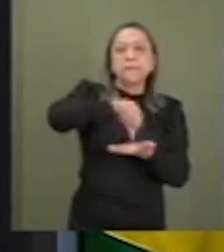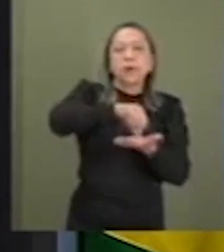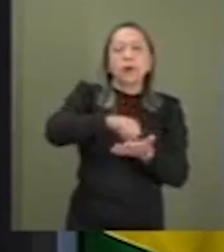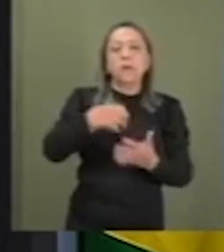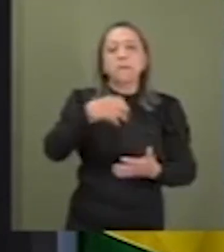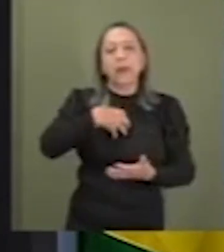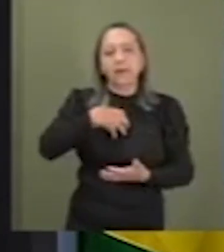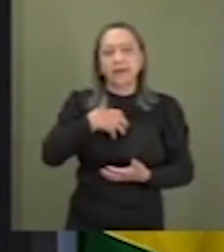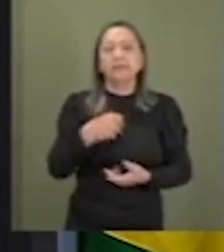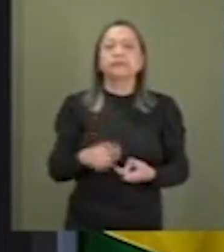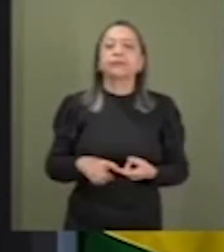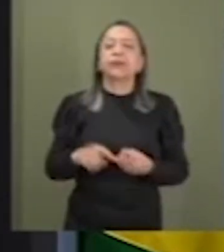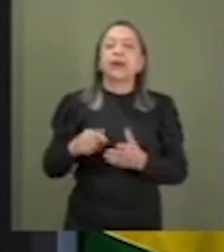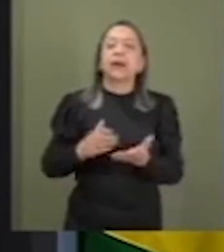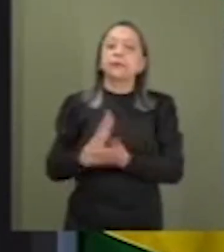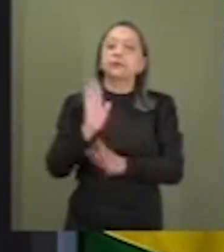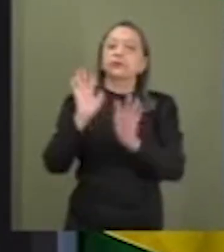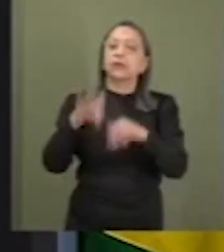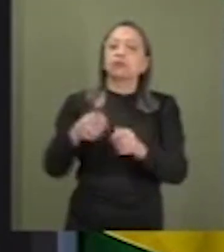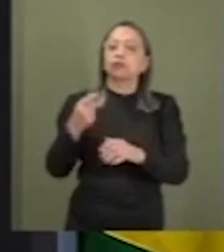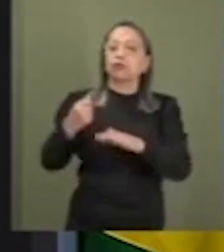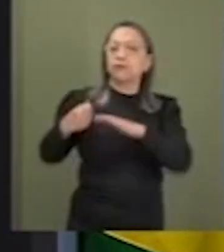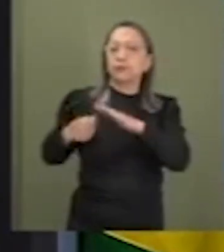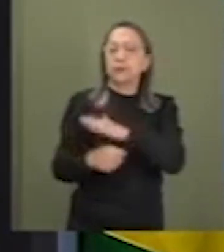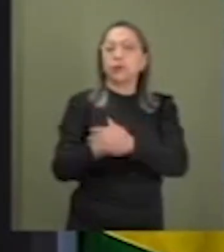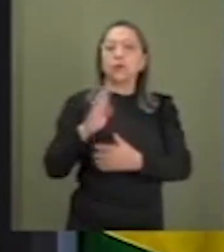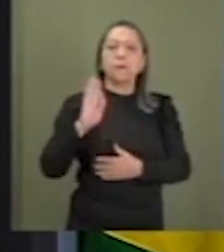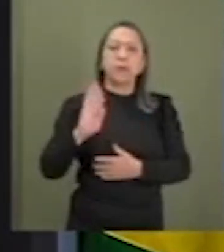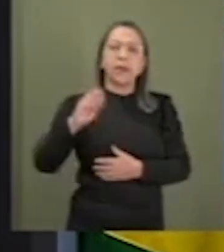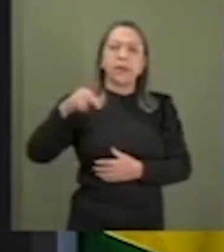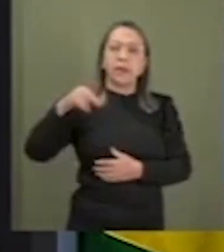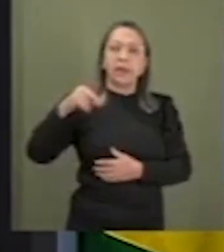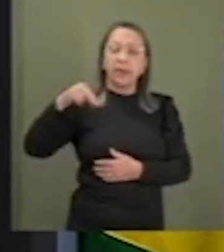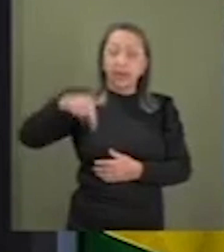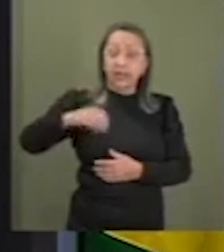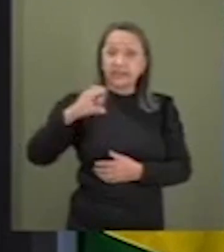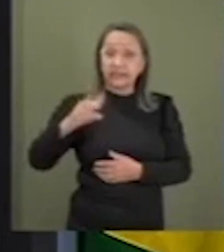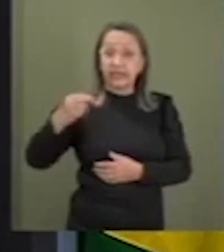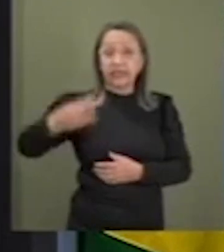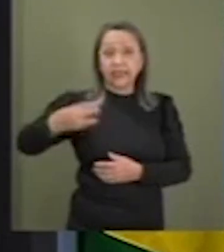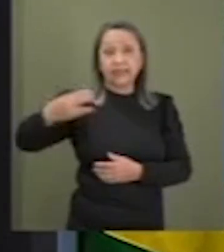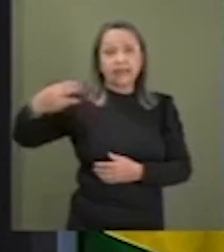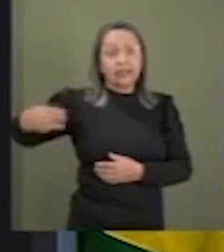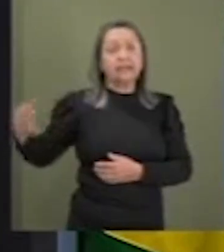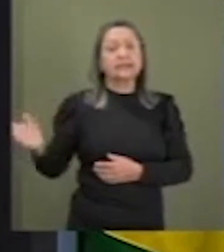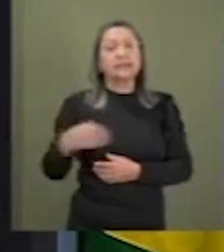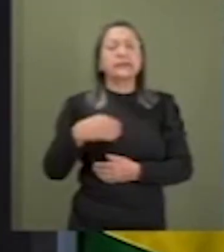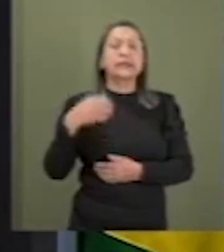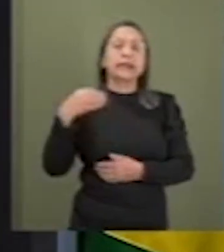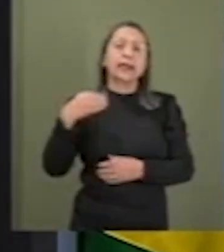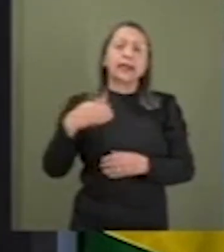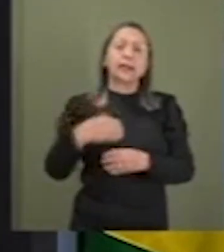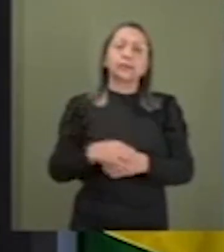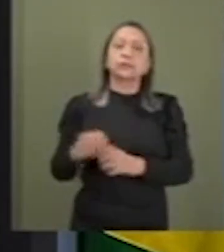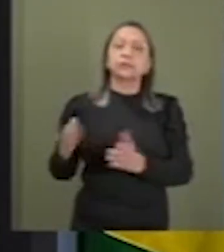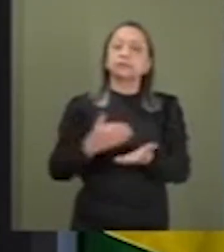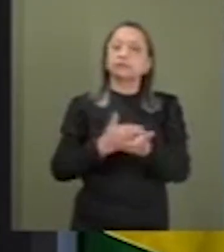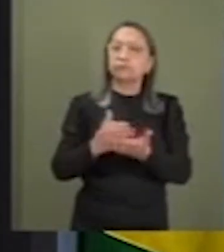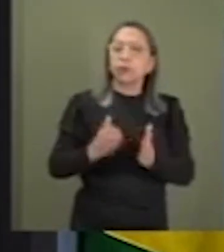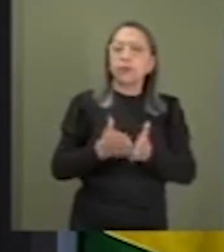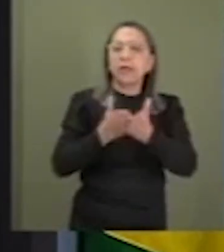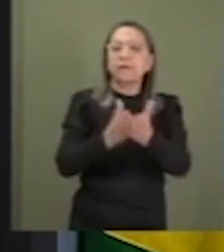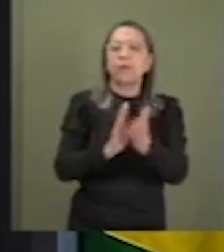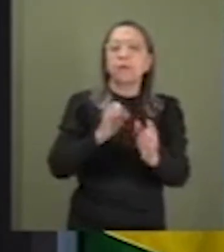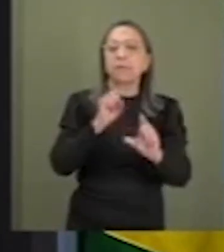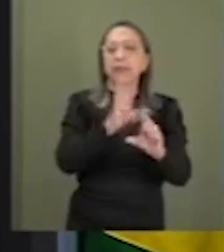Terra. Aprovação final de investimentos do BMC-33 na Bacia de Campos. Início da produção do navio plataforma Ana